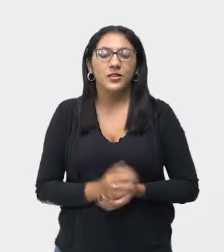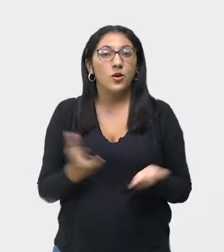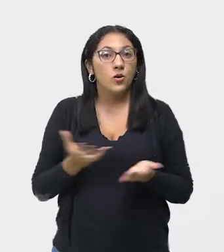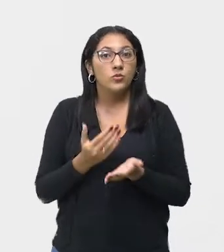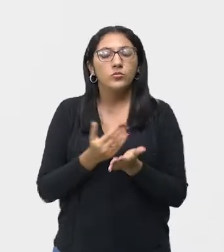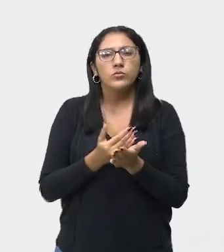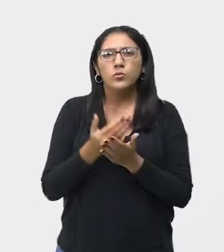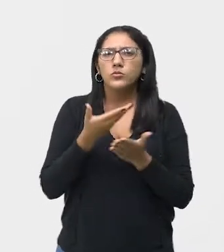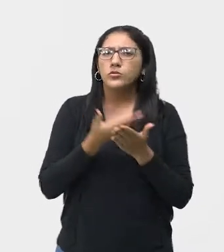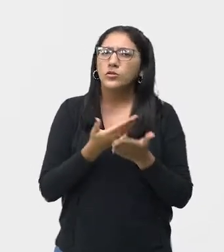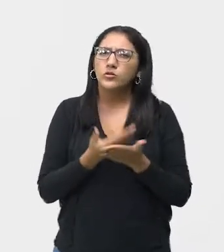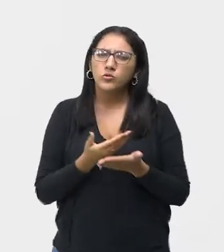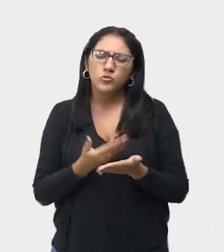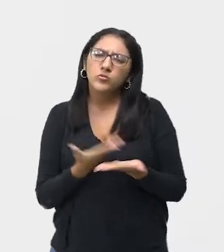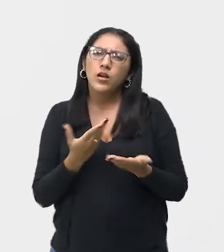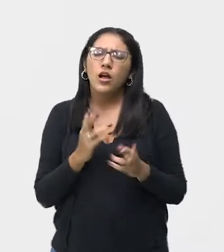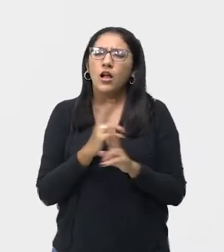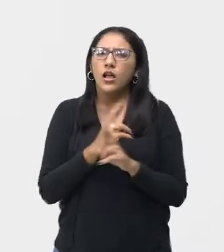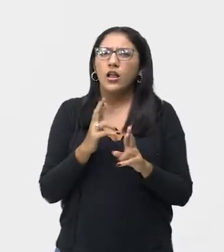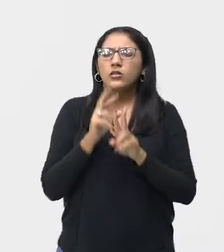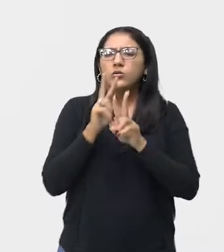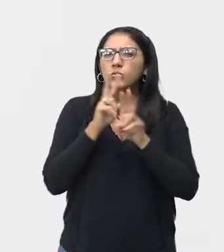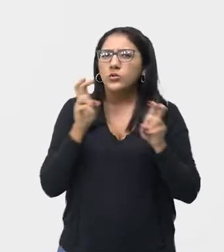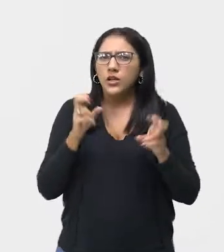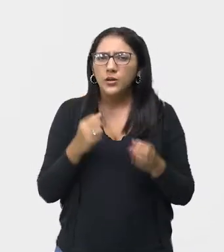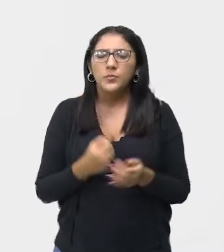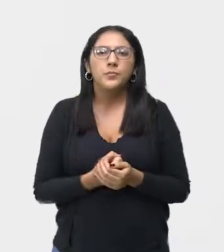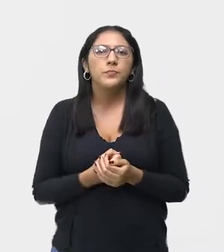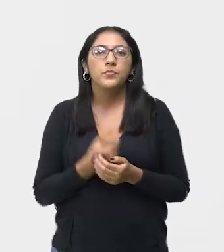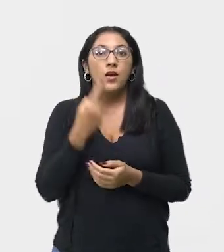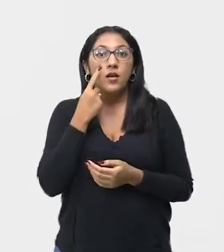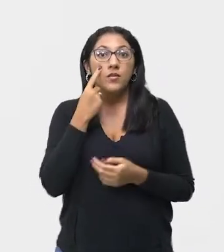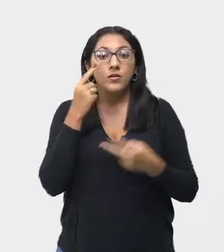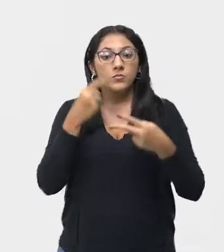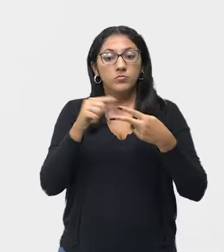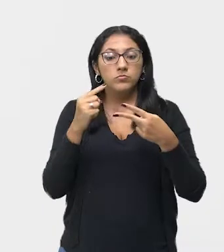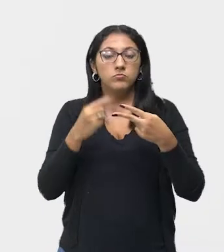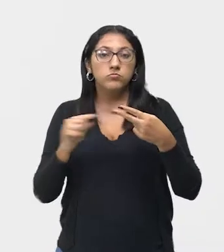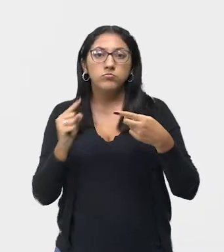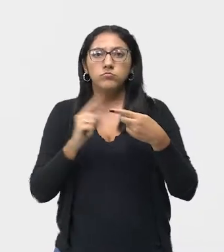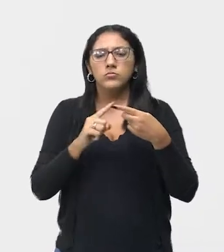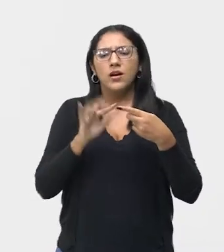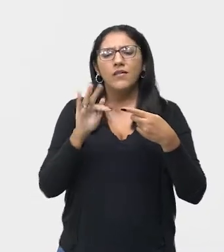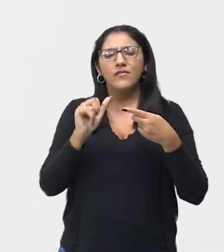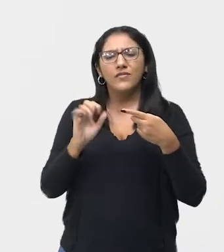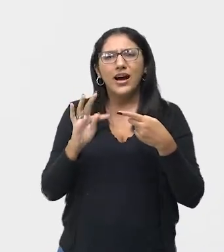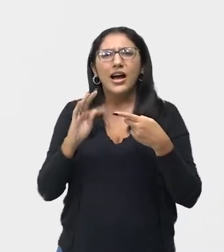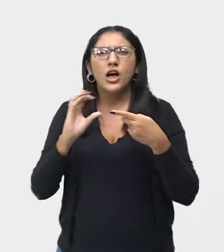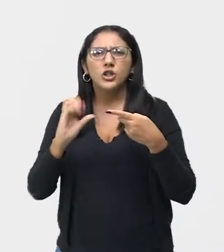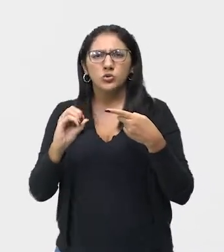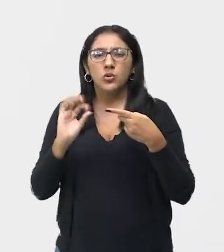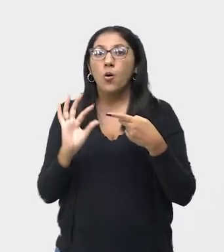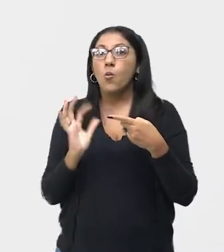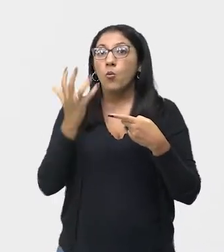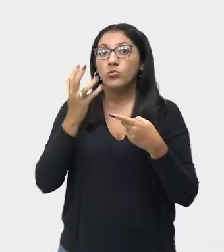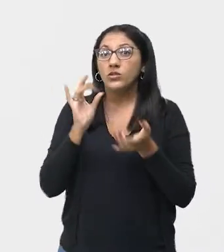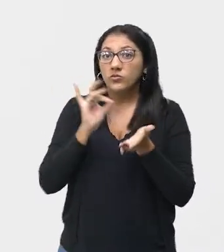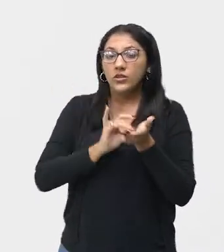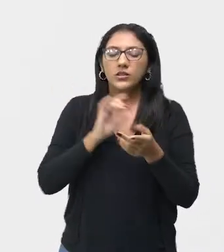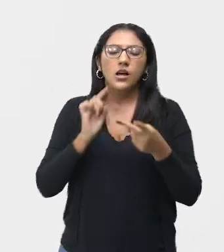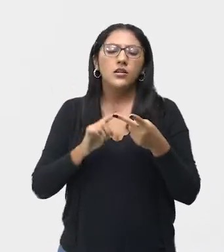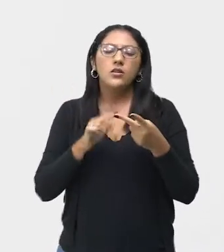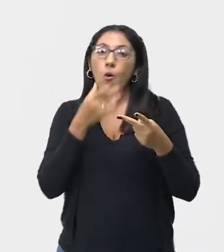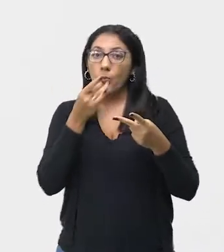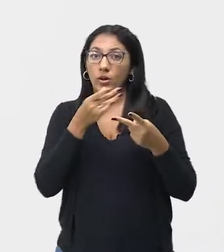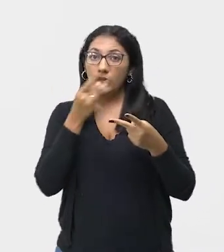nesta aula trabalhar a respeito da distinção entre fato e opinião. Em